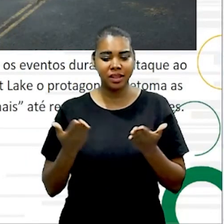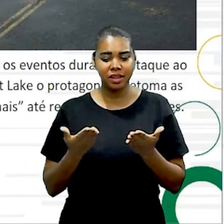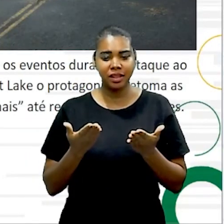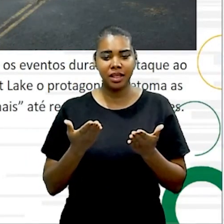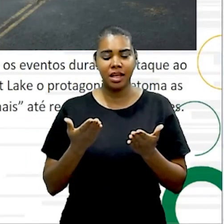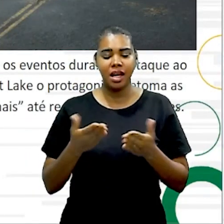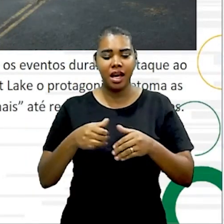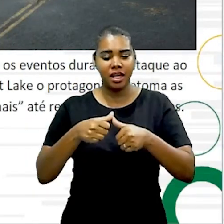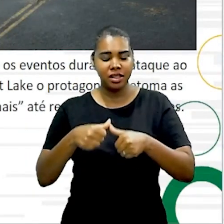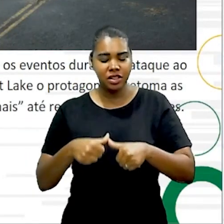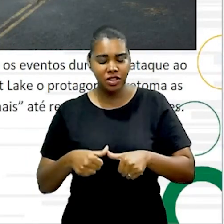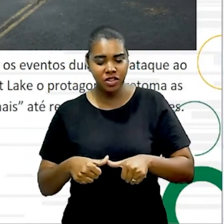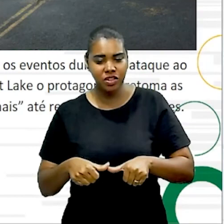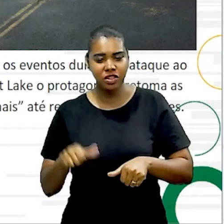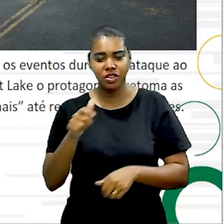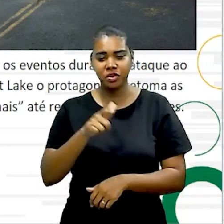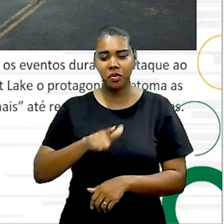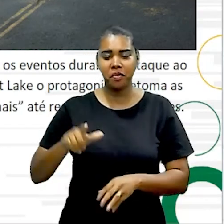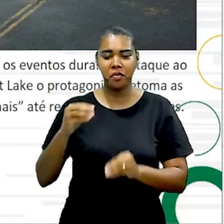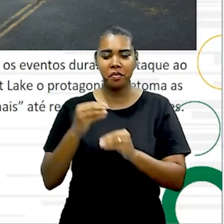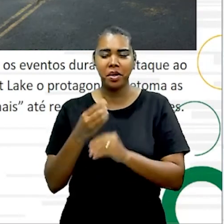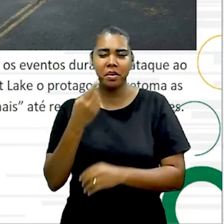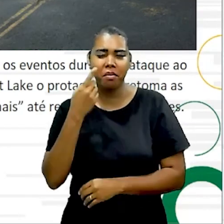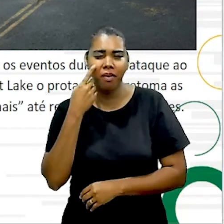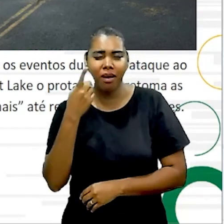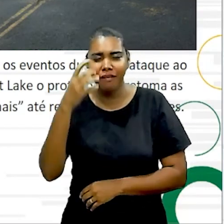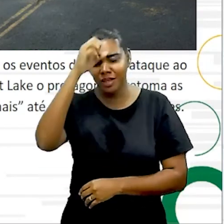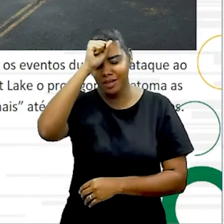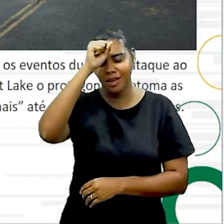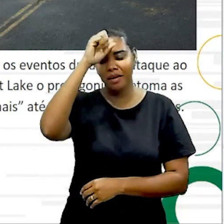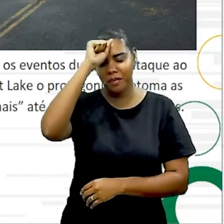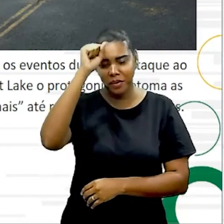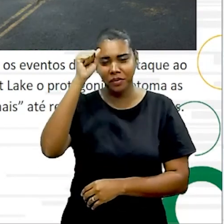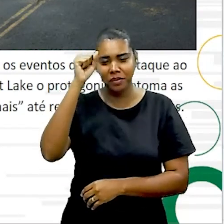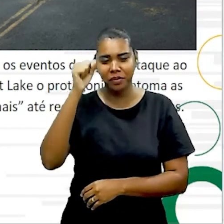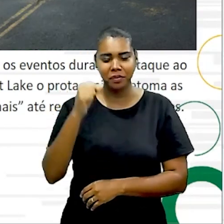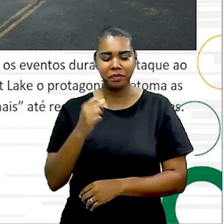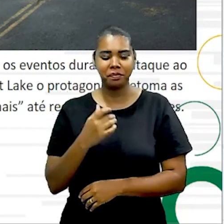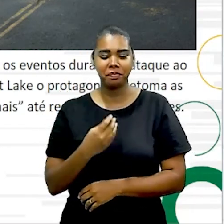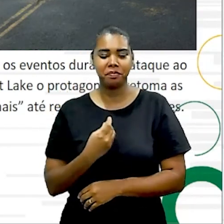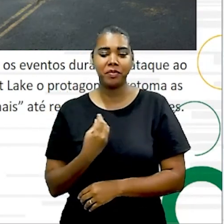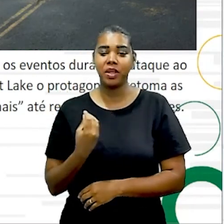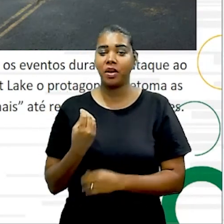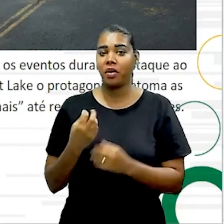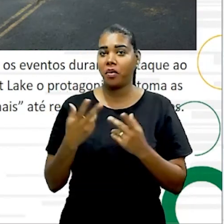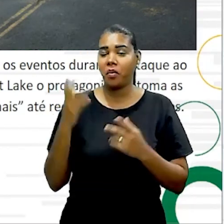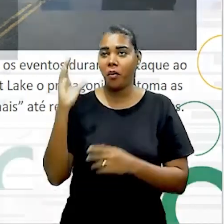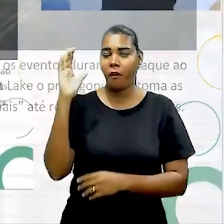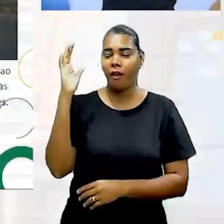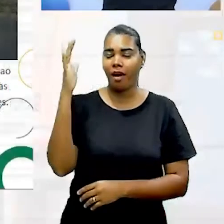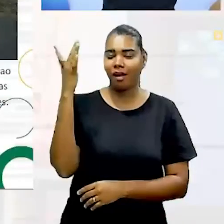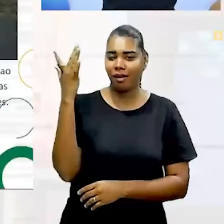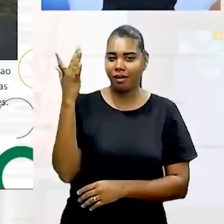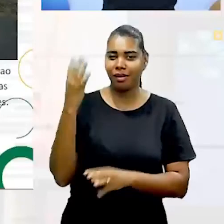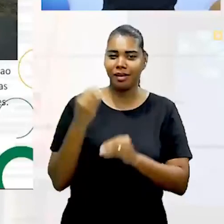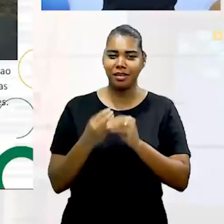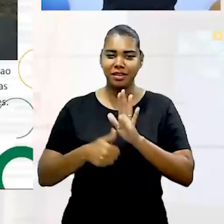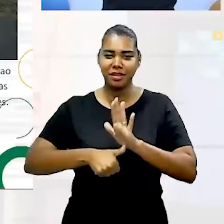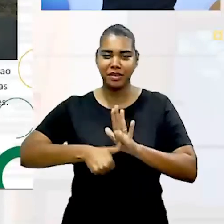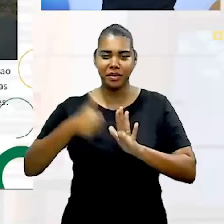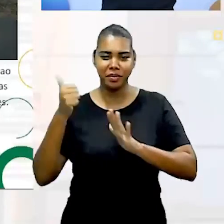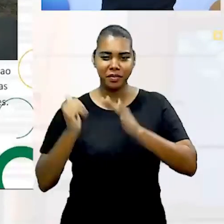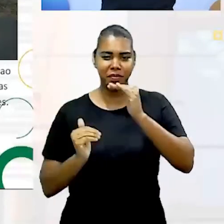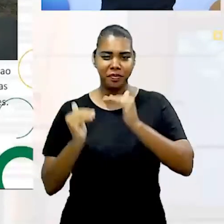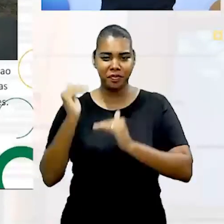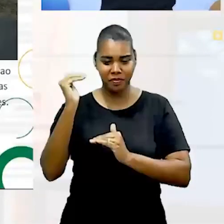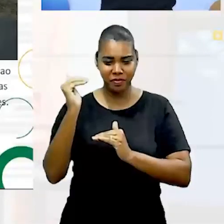testado novamente para ver se realmente aprendeu a lição. Você tem o clímax, primeiro elevação, que